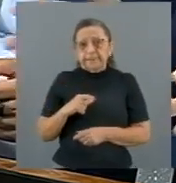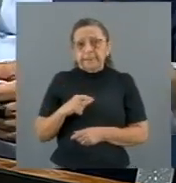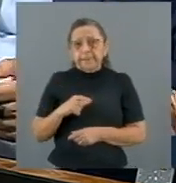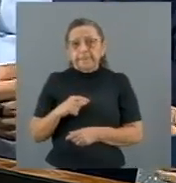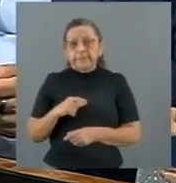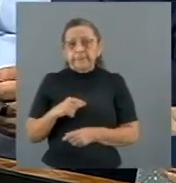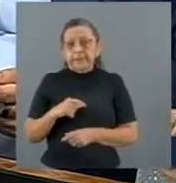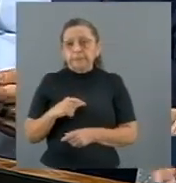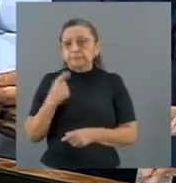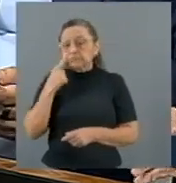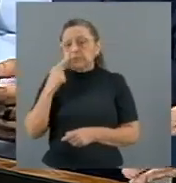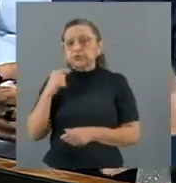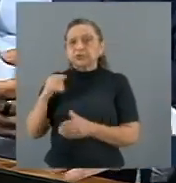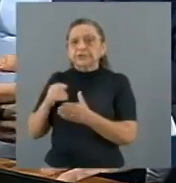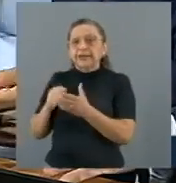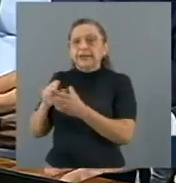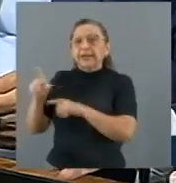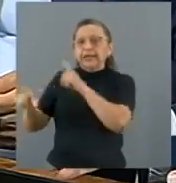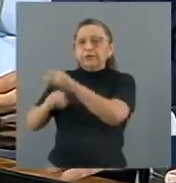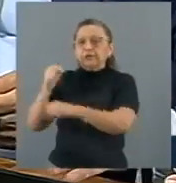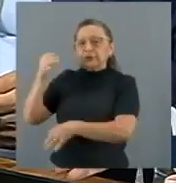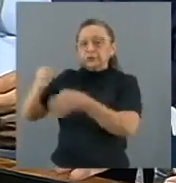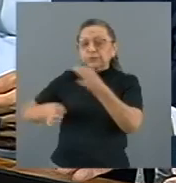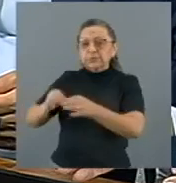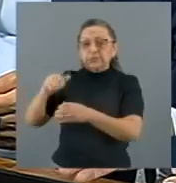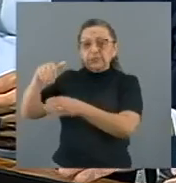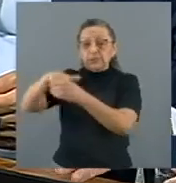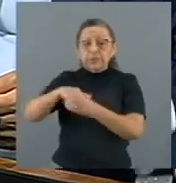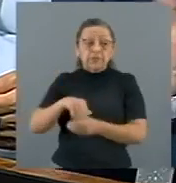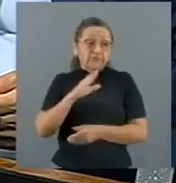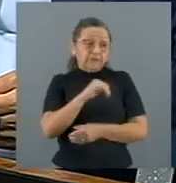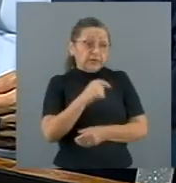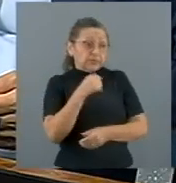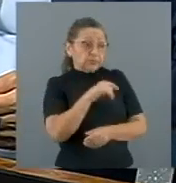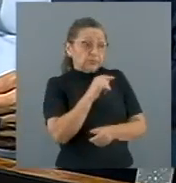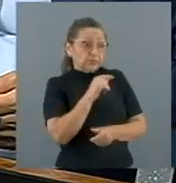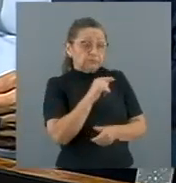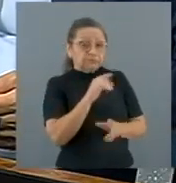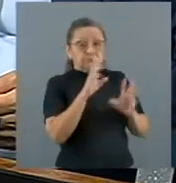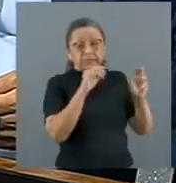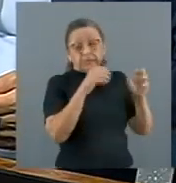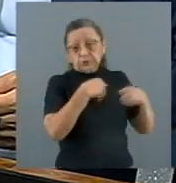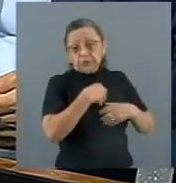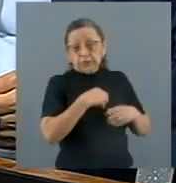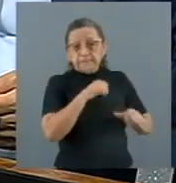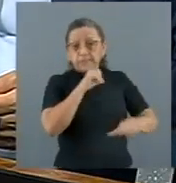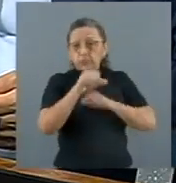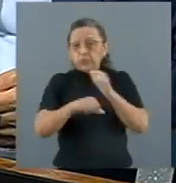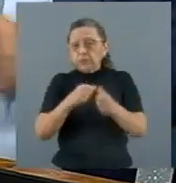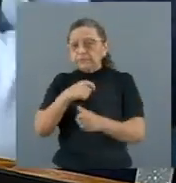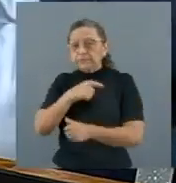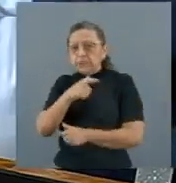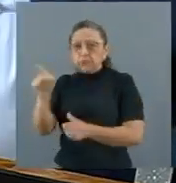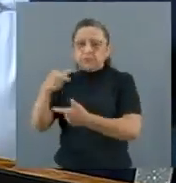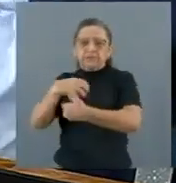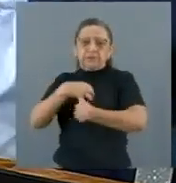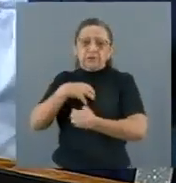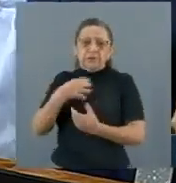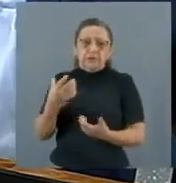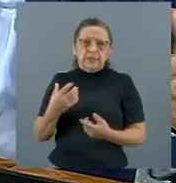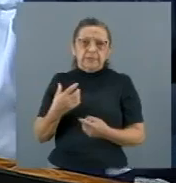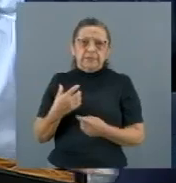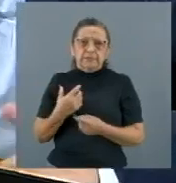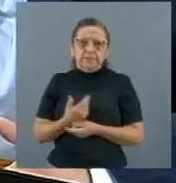juízes eleitorais, vai tratar o tema de uma maneira. Aí mudou o espectro político, ele vai ser tratado de uma outra forma, porque você está